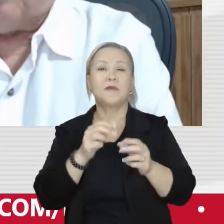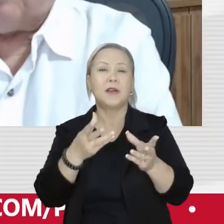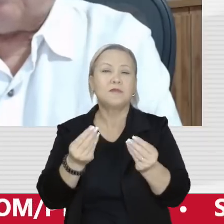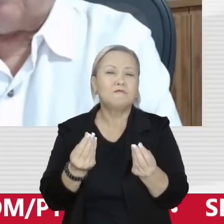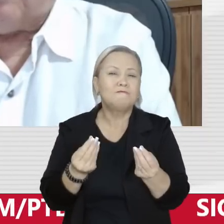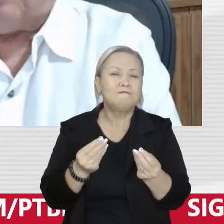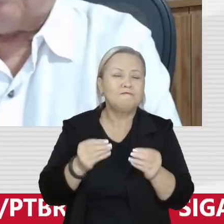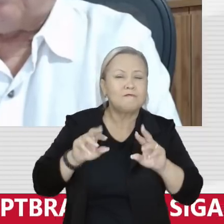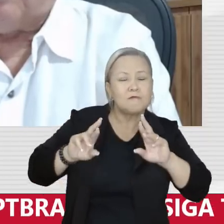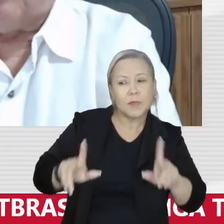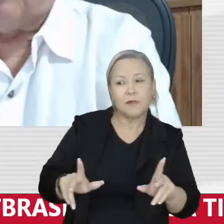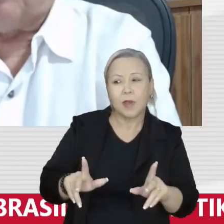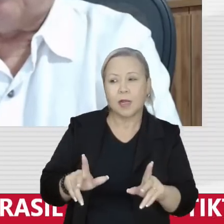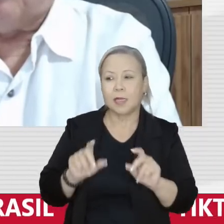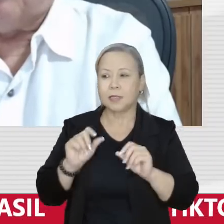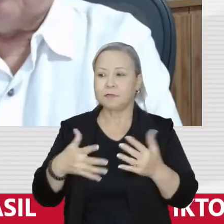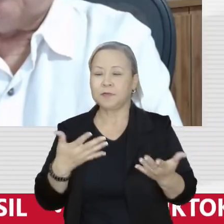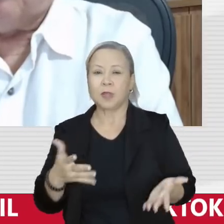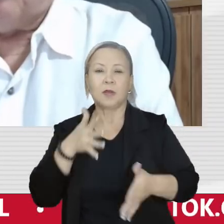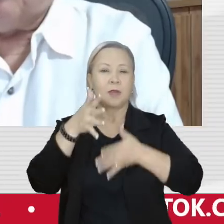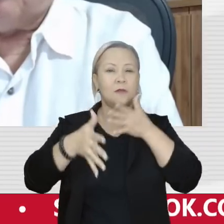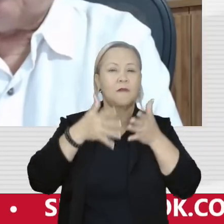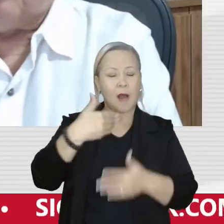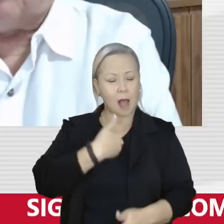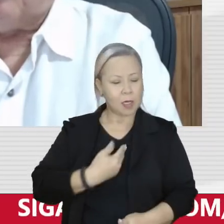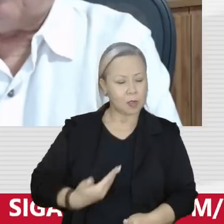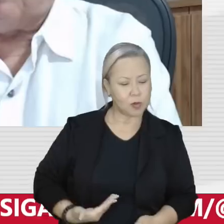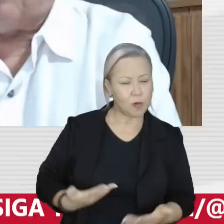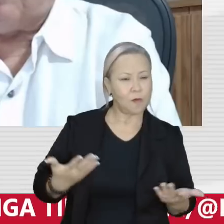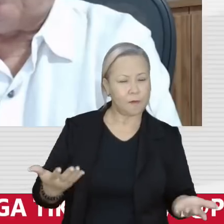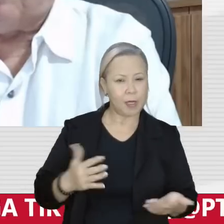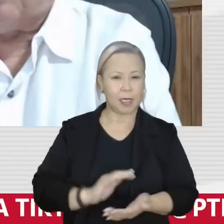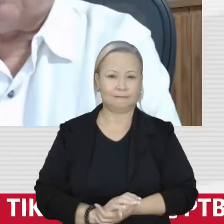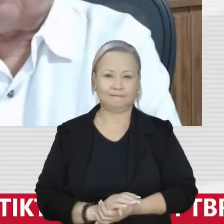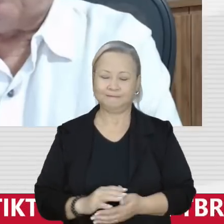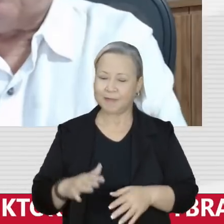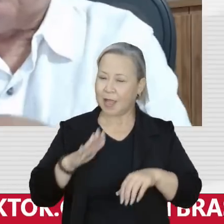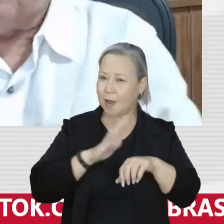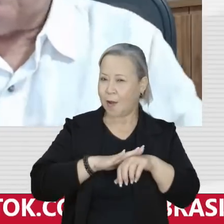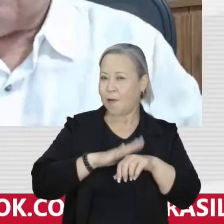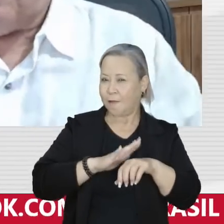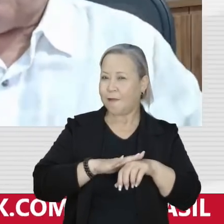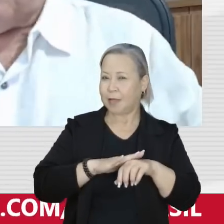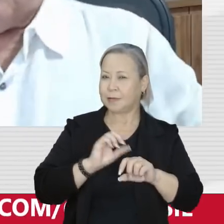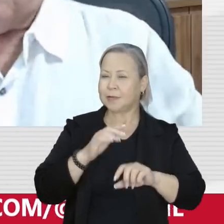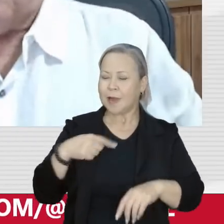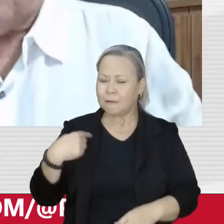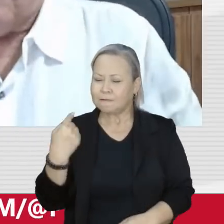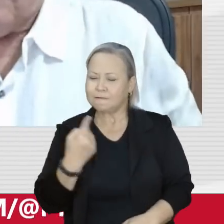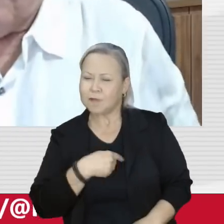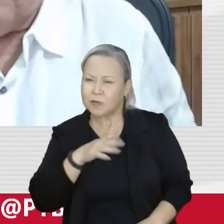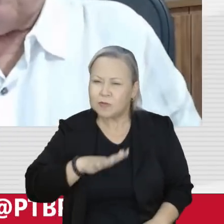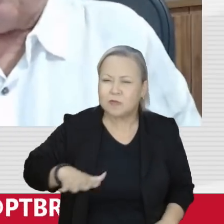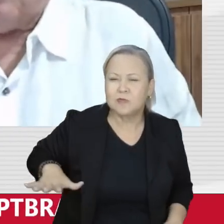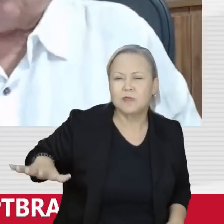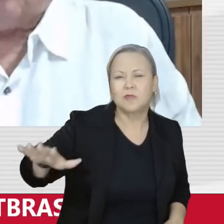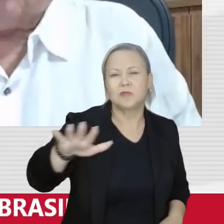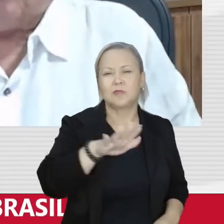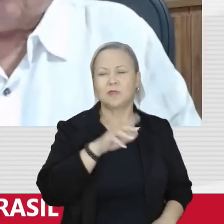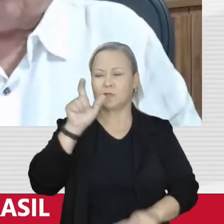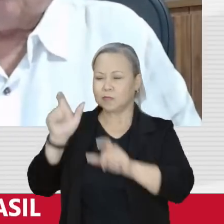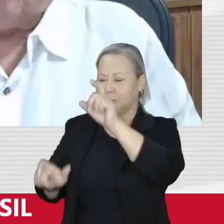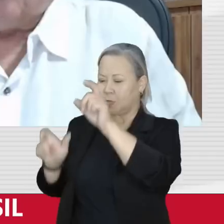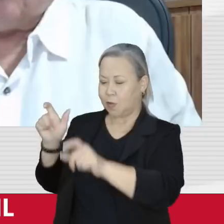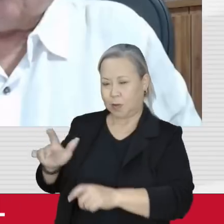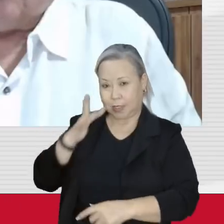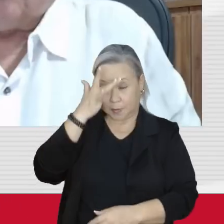diferença quando a gente fala de um governo nosso, quando eu estou dizendo nosso, é o nosso de todo mundo, sem exceção. Essa é a